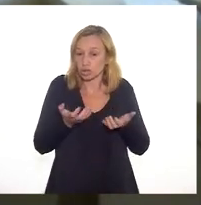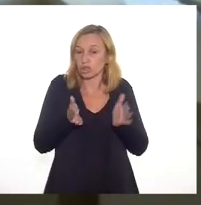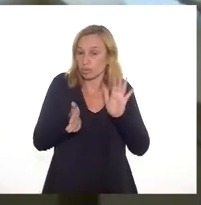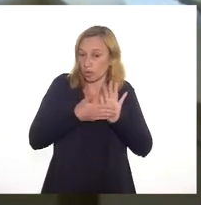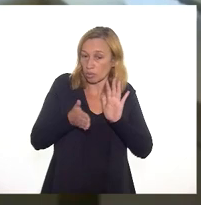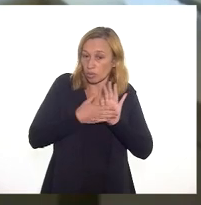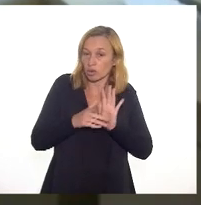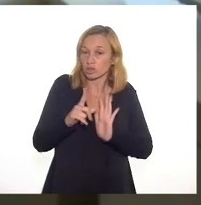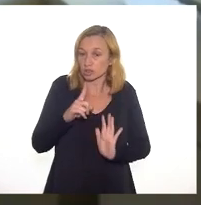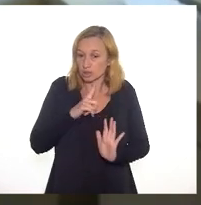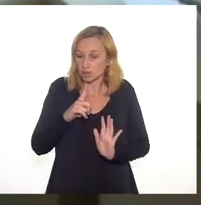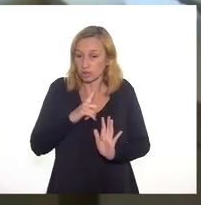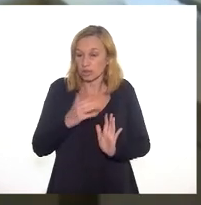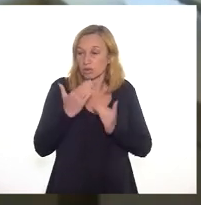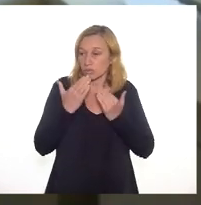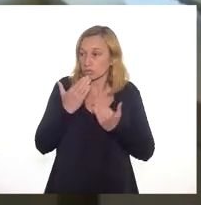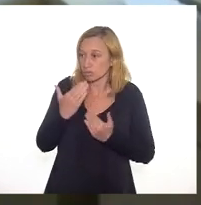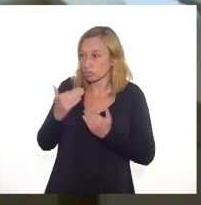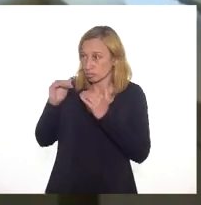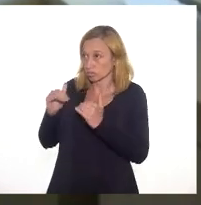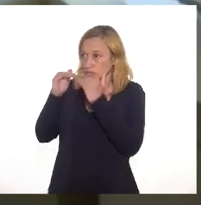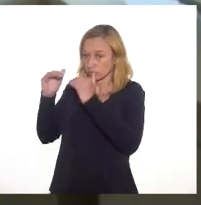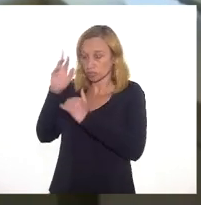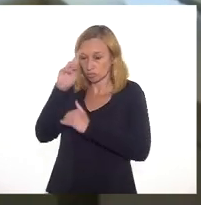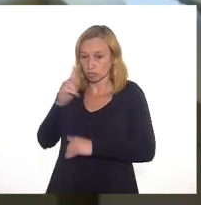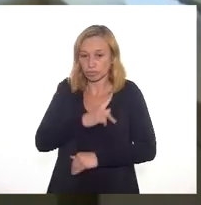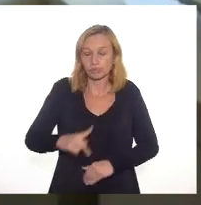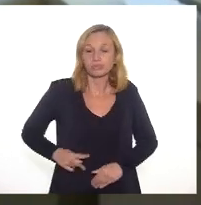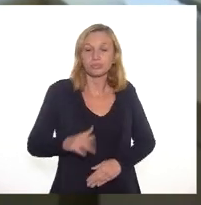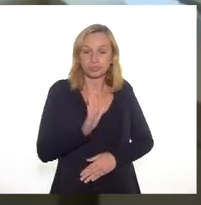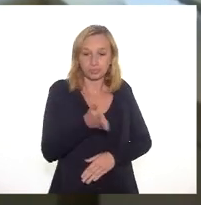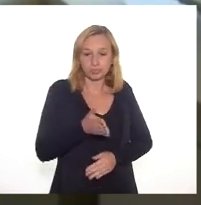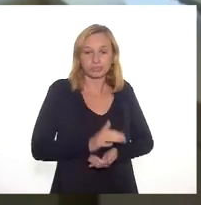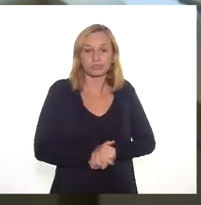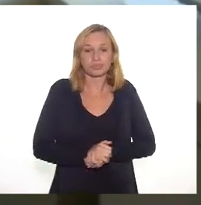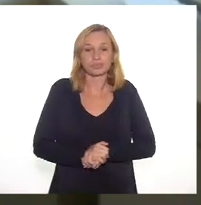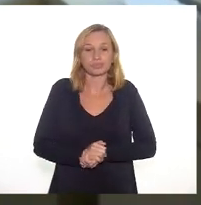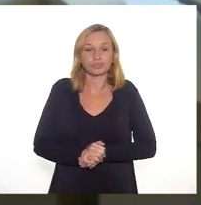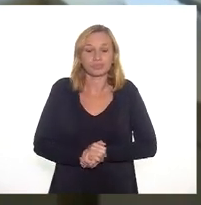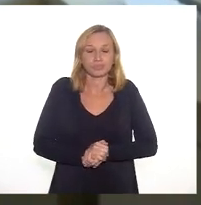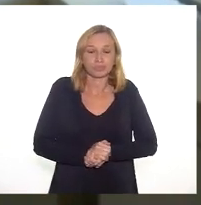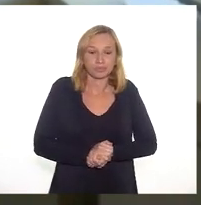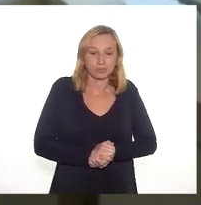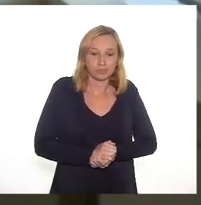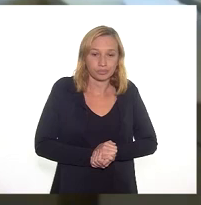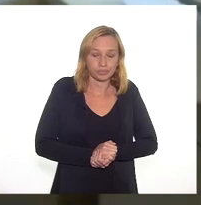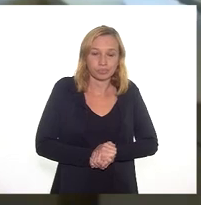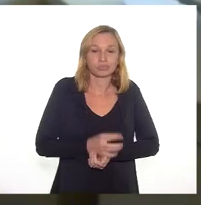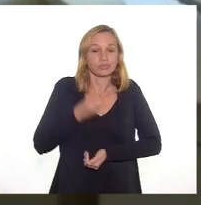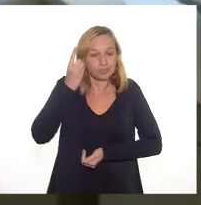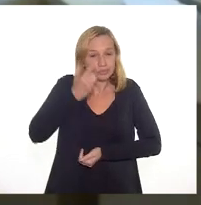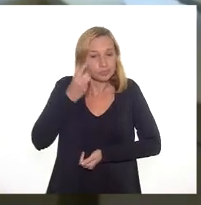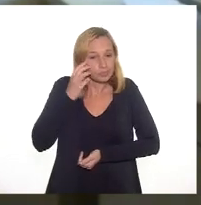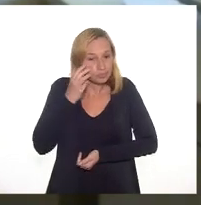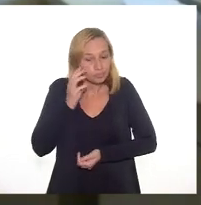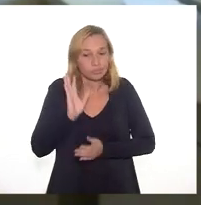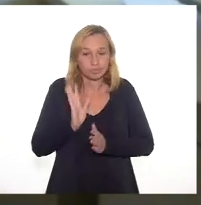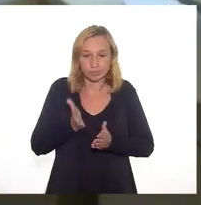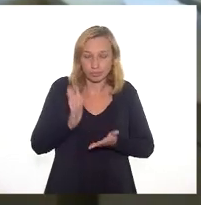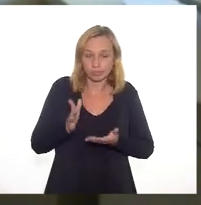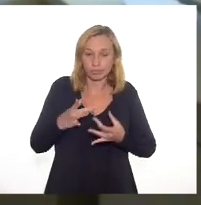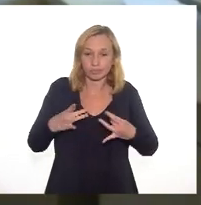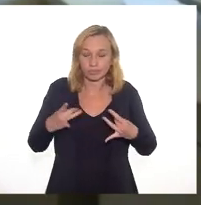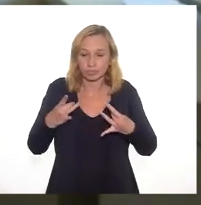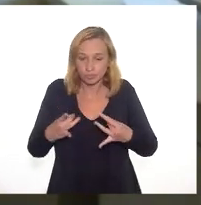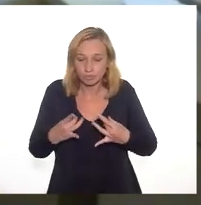isso à Vossa Excelência. Já na preliminar, me proponho a colaborar, o deputado Valbeck também já se propõe a